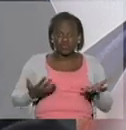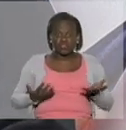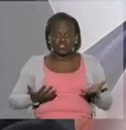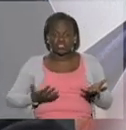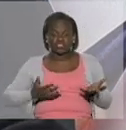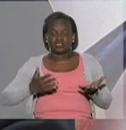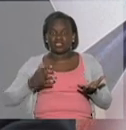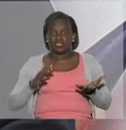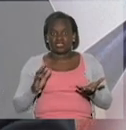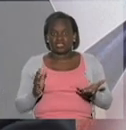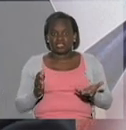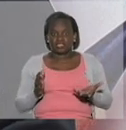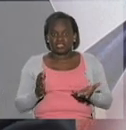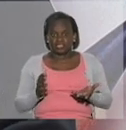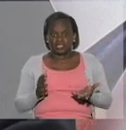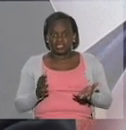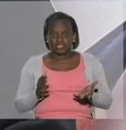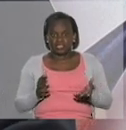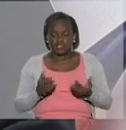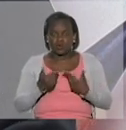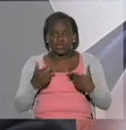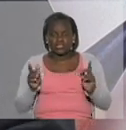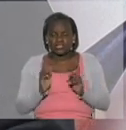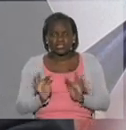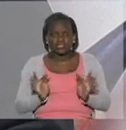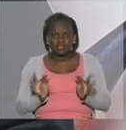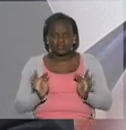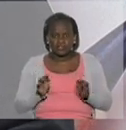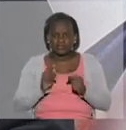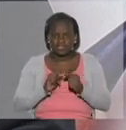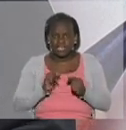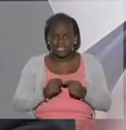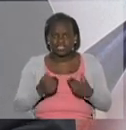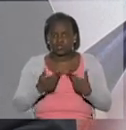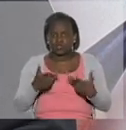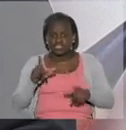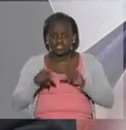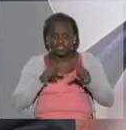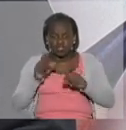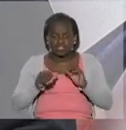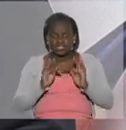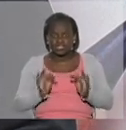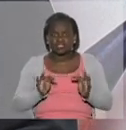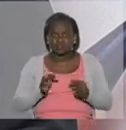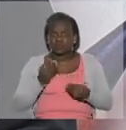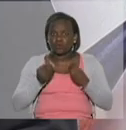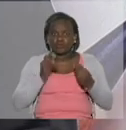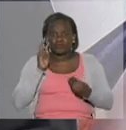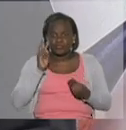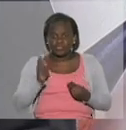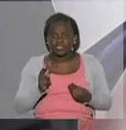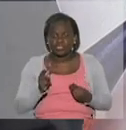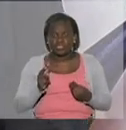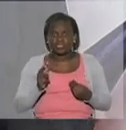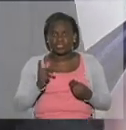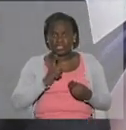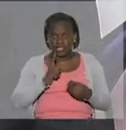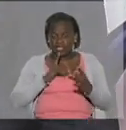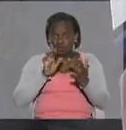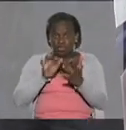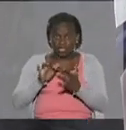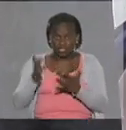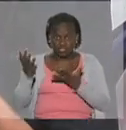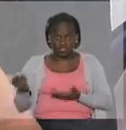nossa vida? Nas mínimas coisas que a gente faz, nas mínimas escolhas. Como é que vocês veem isso? Vocês que